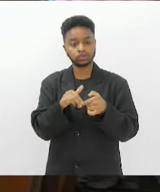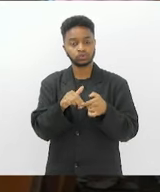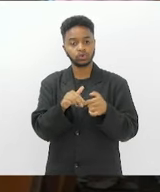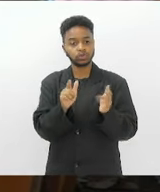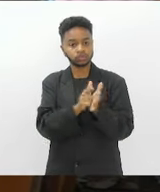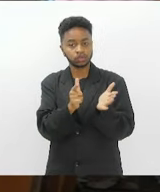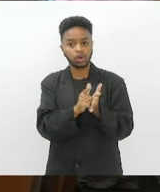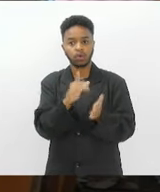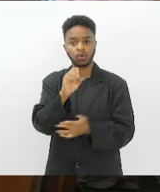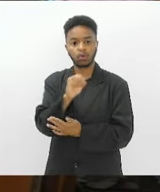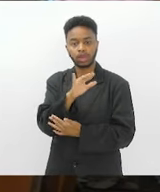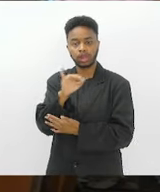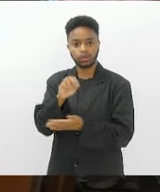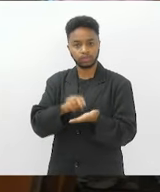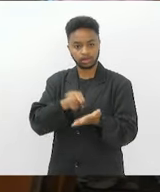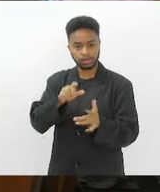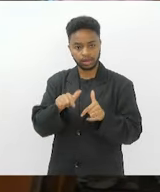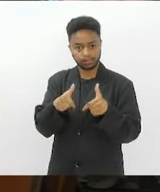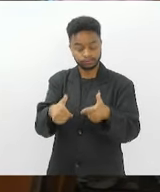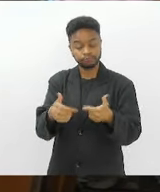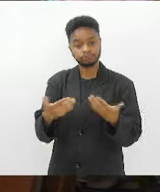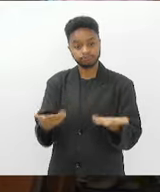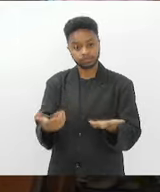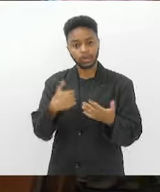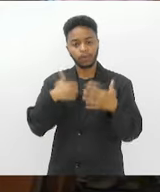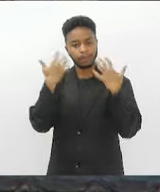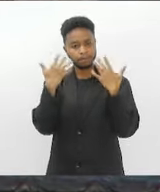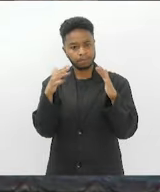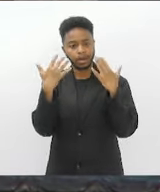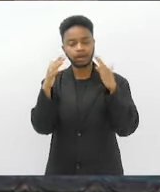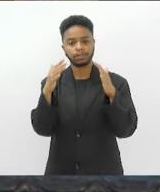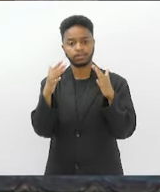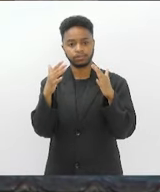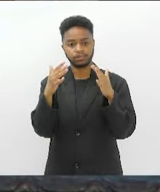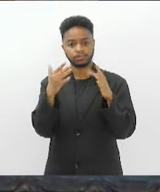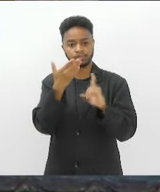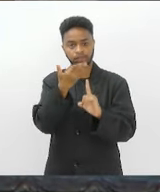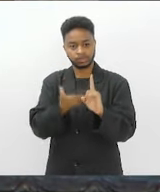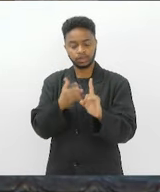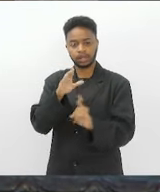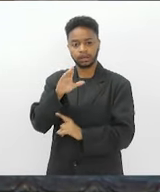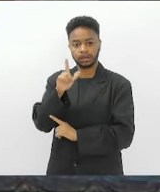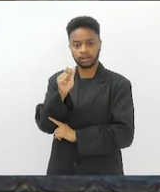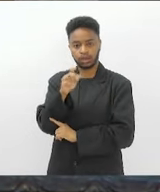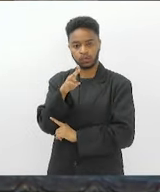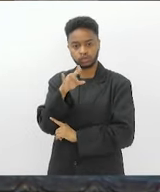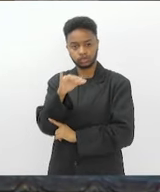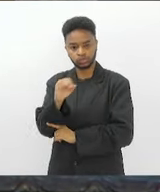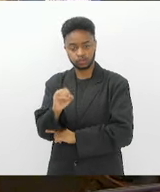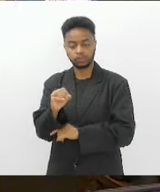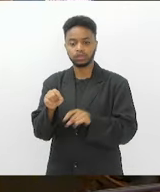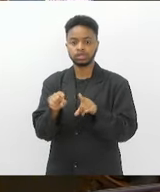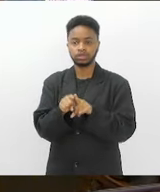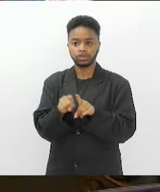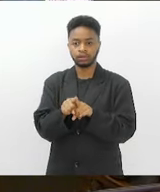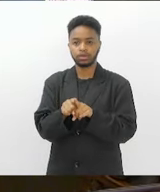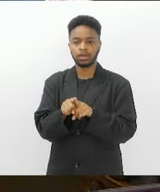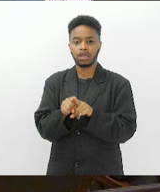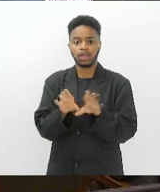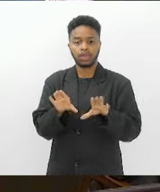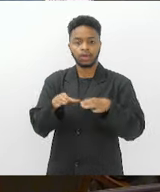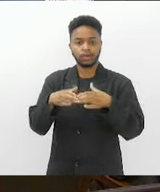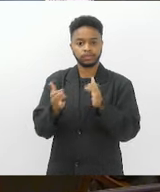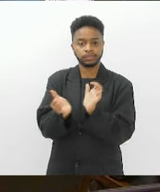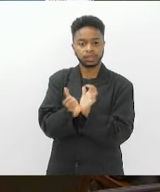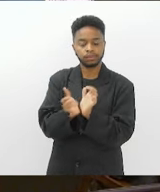Então, em nome da ABI, eu quero dar parabéns a Cláudio Magnavita, a toda a equipe do Correio da Manhã,